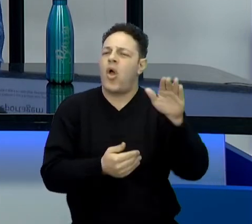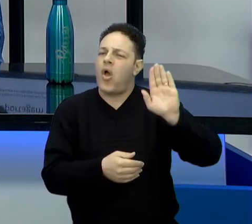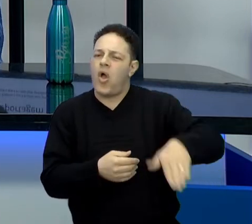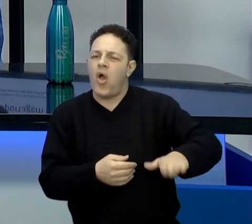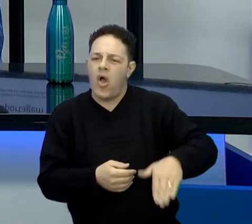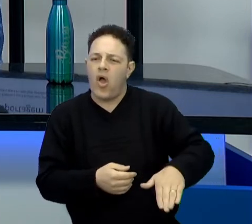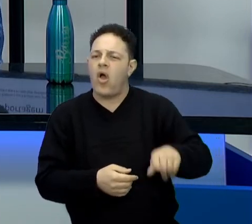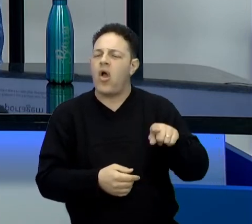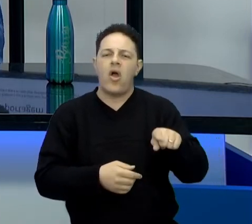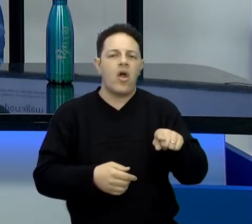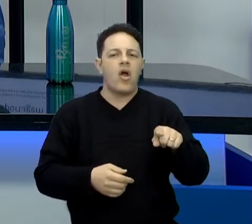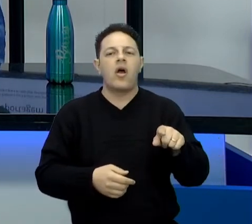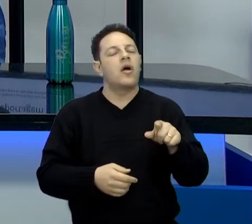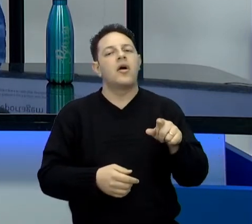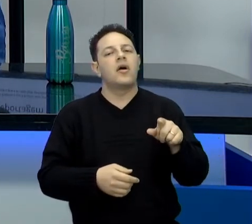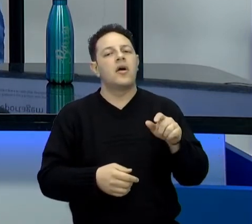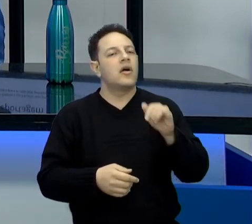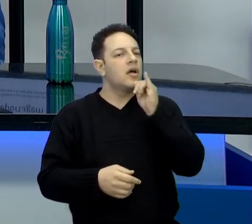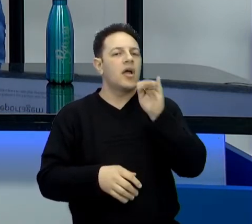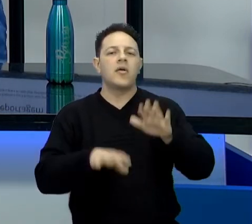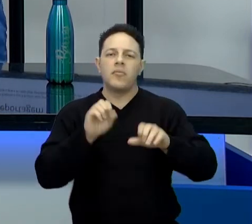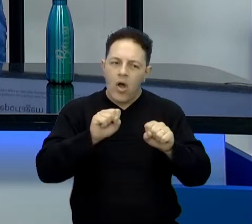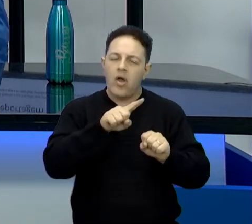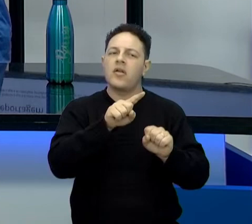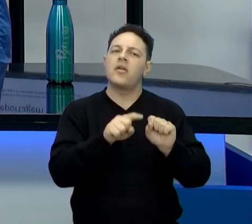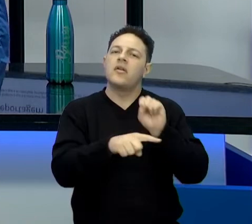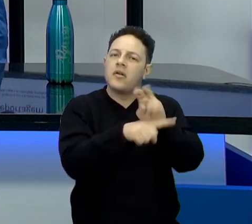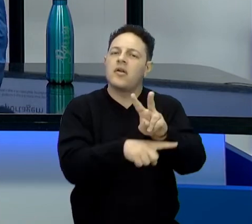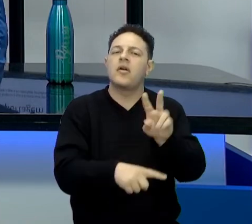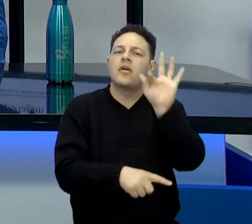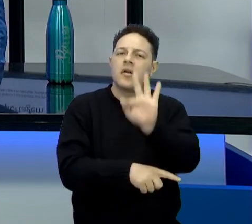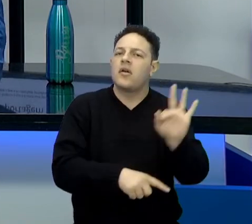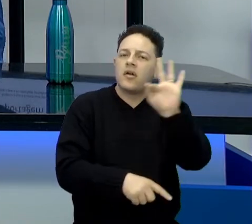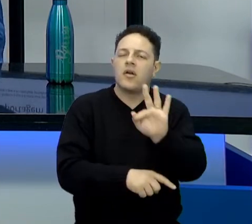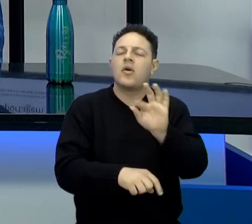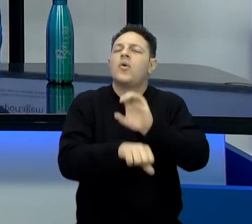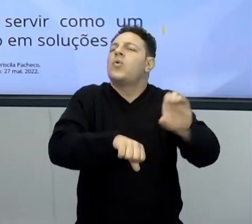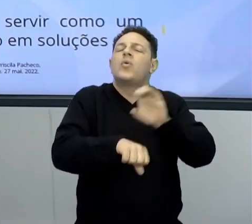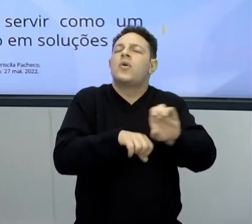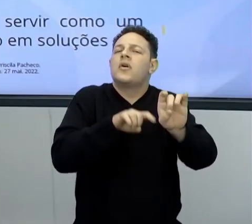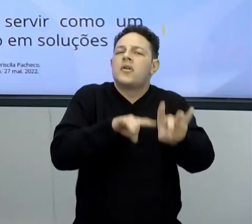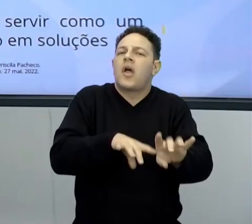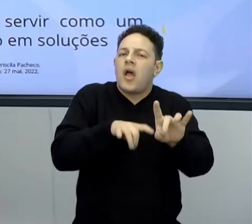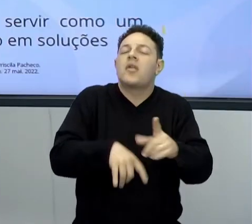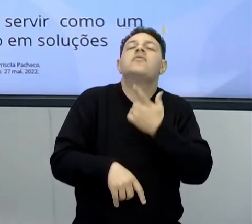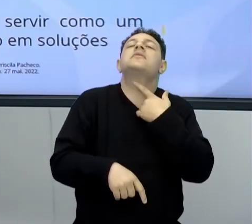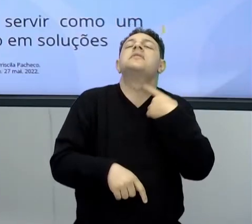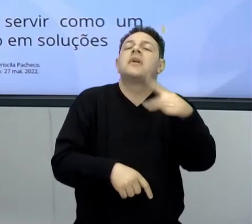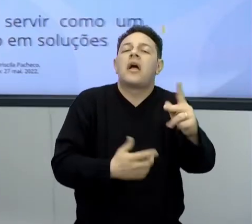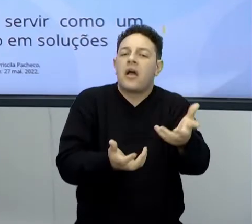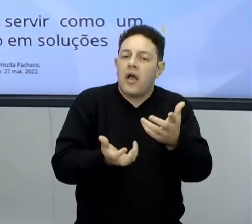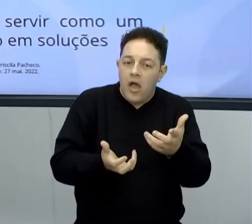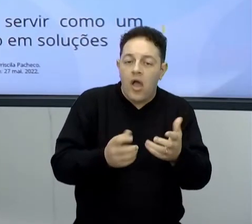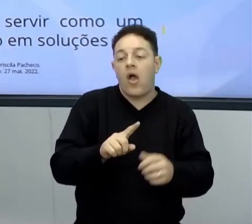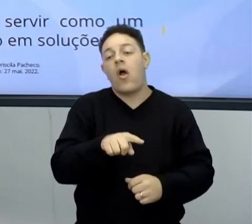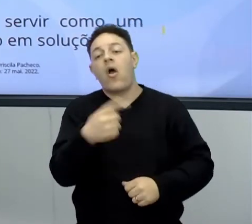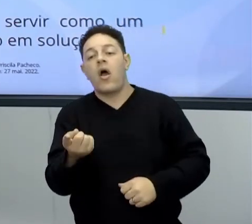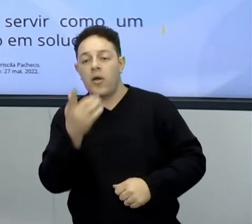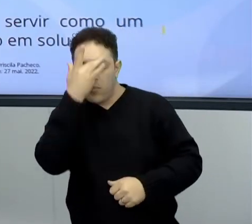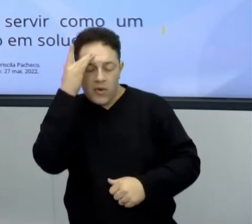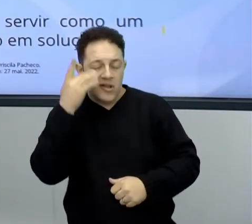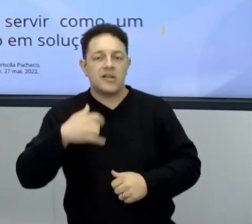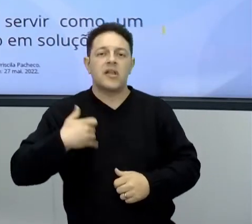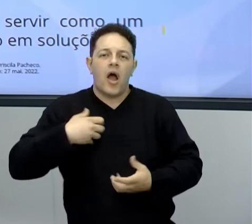pode fazer uma graduação ou um curso técnico, o que ela almejar, né? E essa pessoa também com uma idade mais